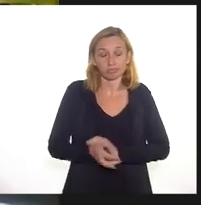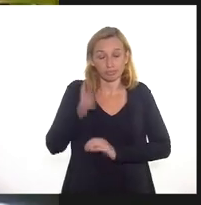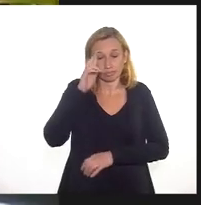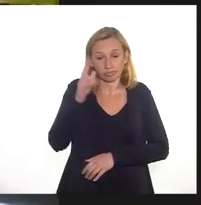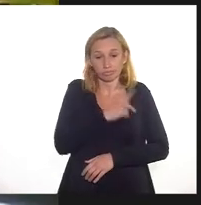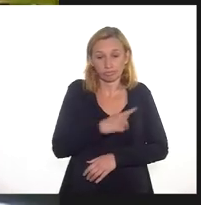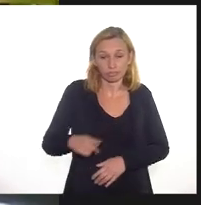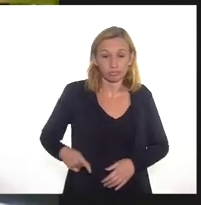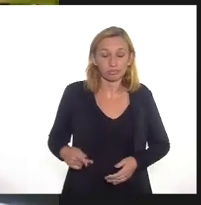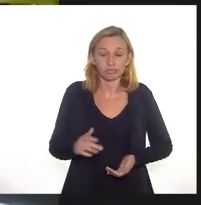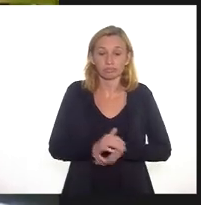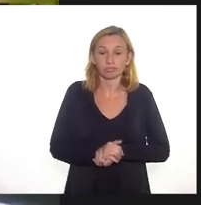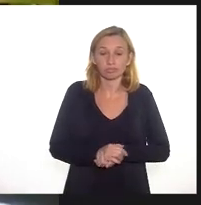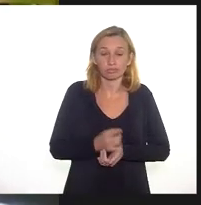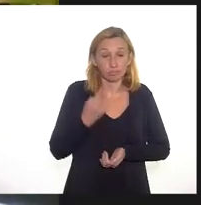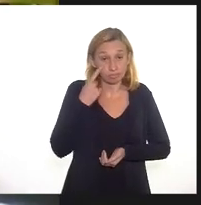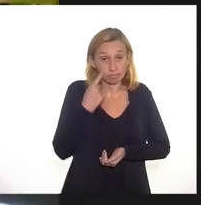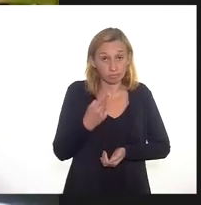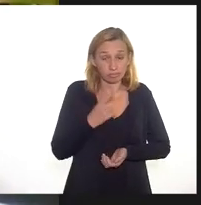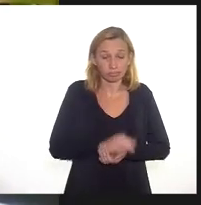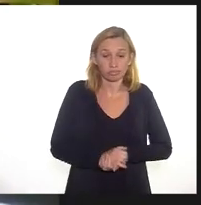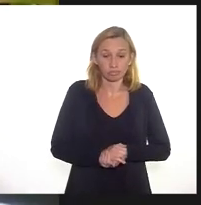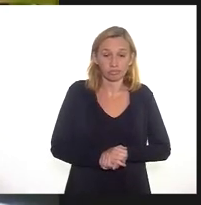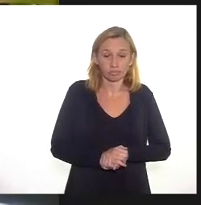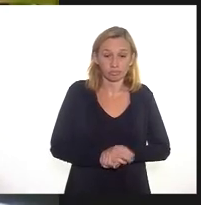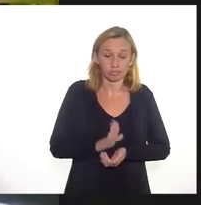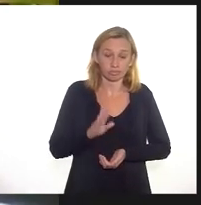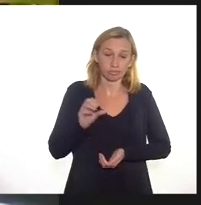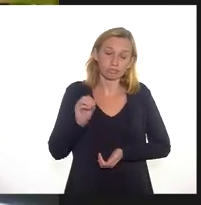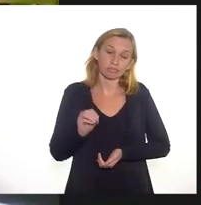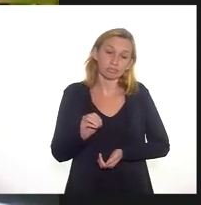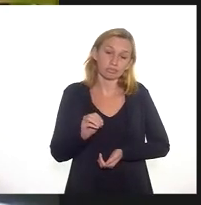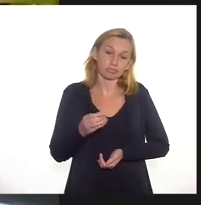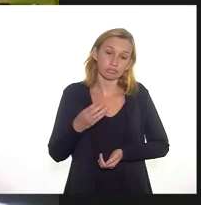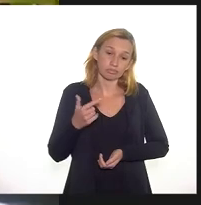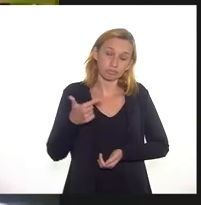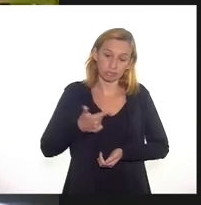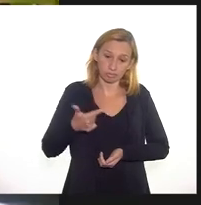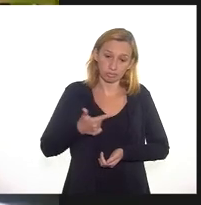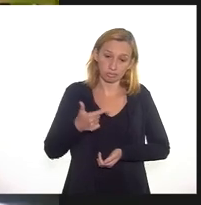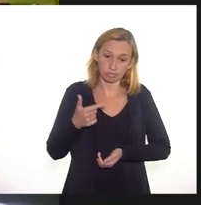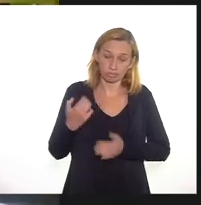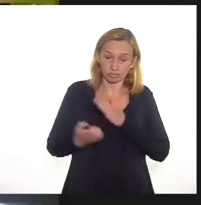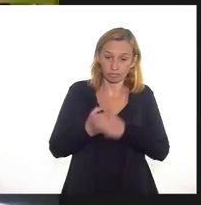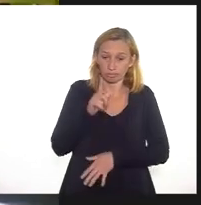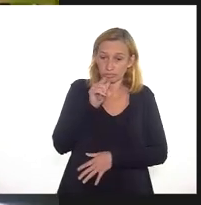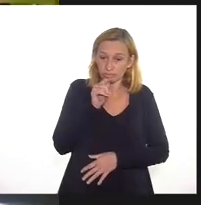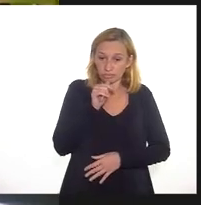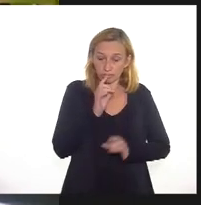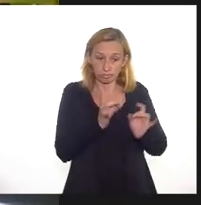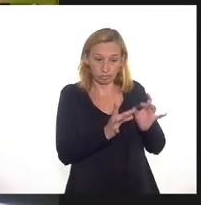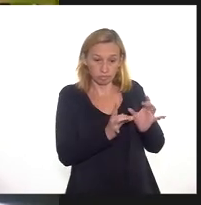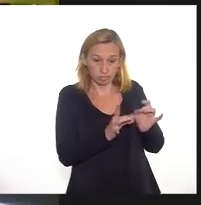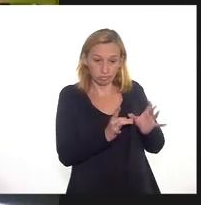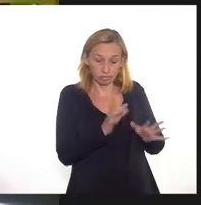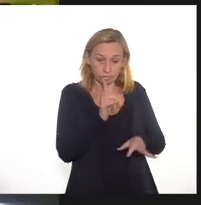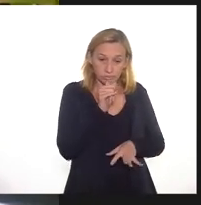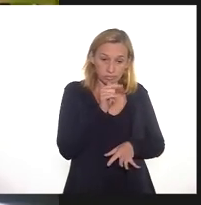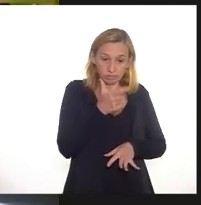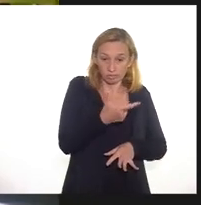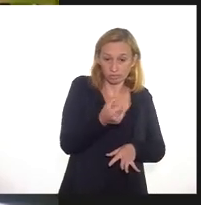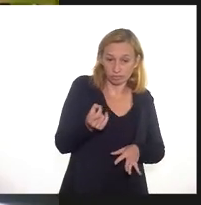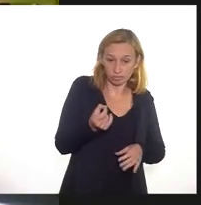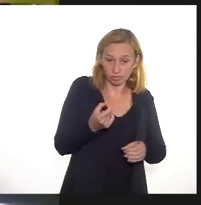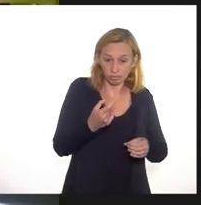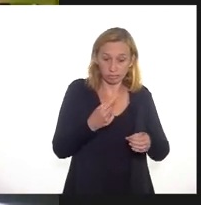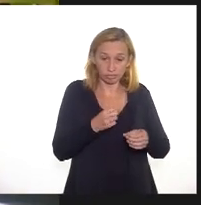presidenta, quando a gente vê que o bloco 2 da SEDAI, que vai lucrar vendendo água em 20 bairros